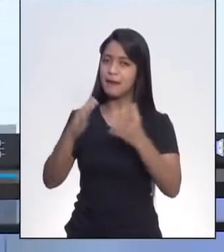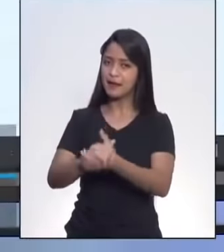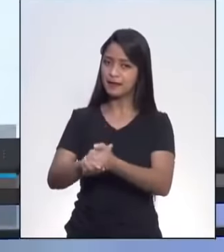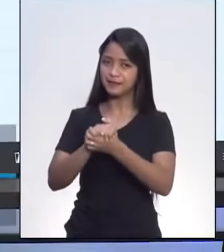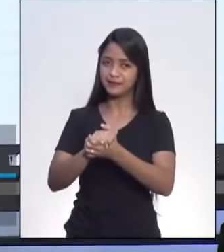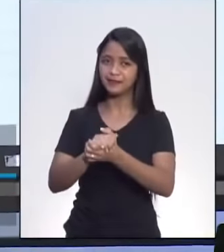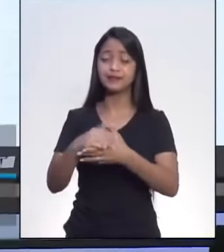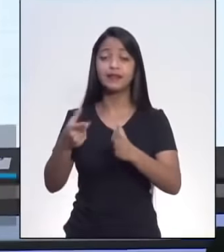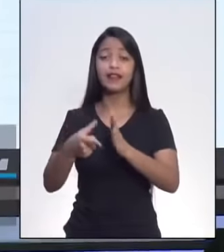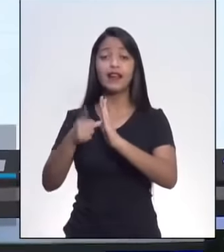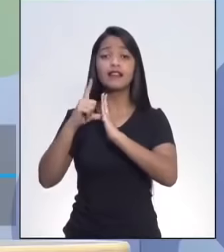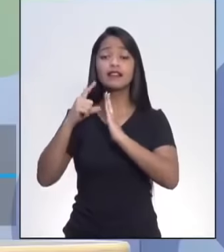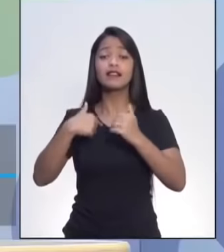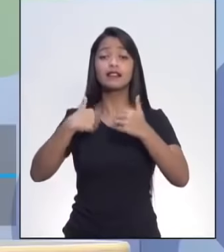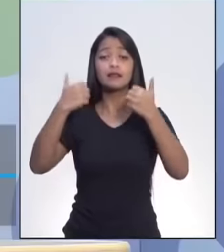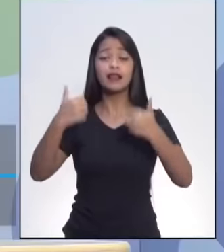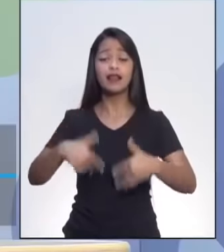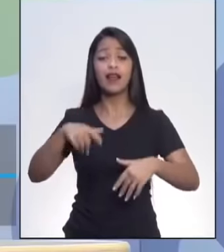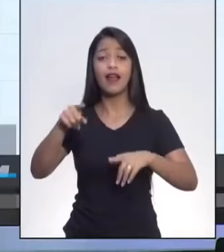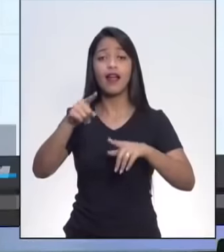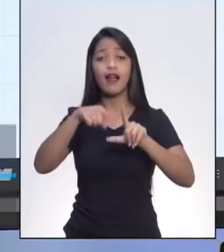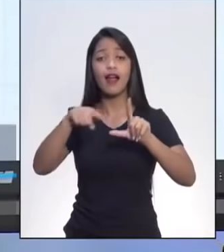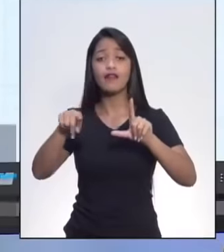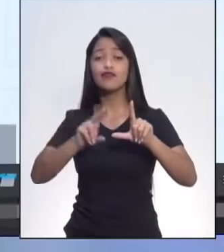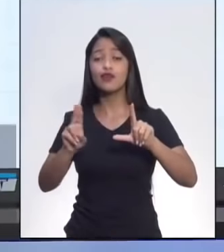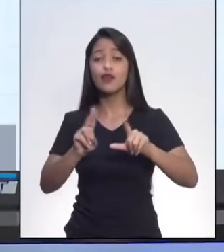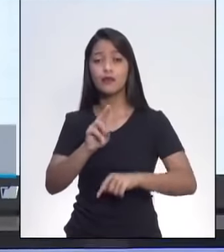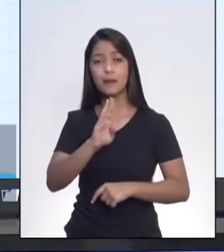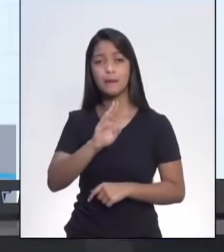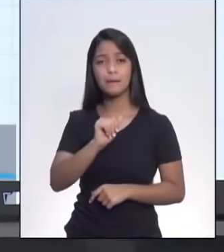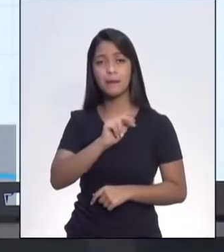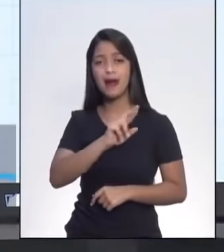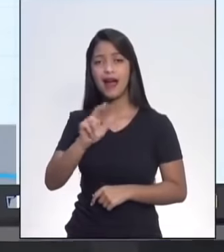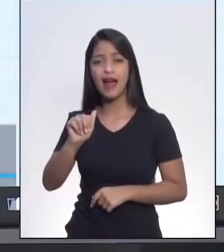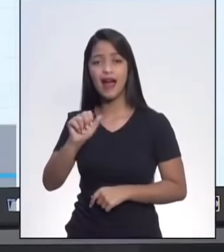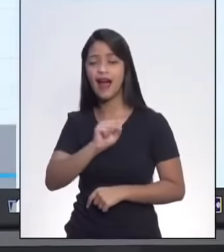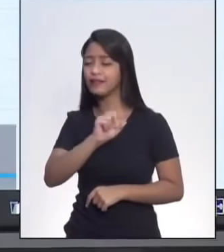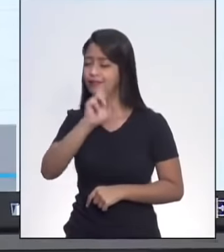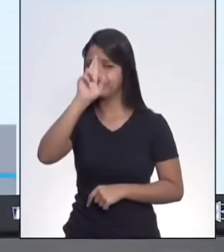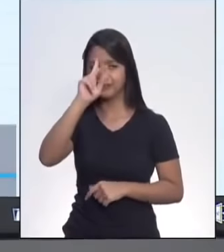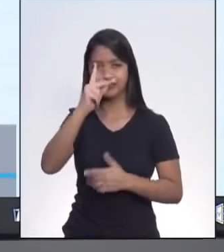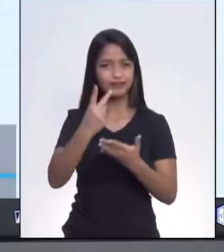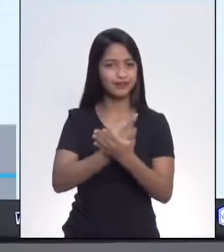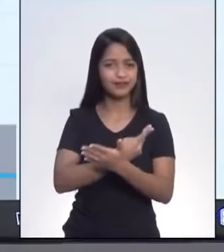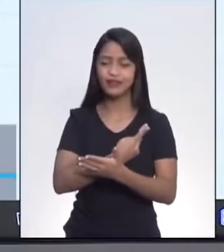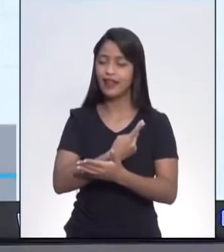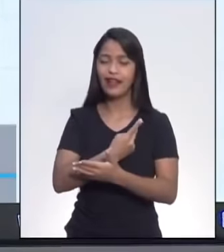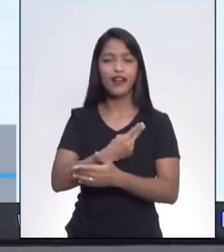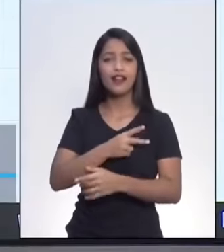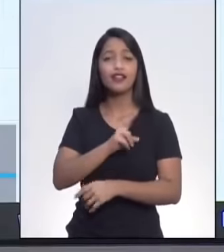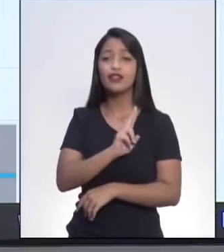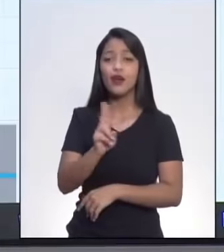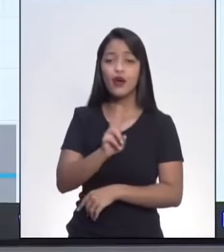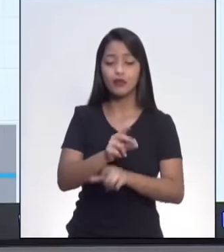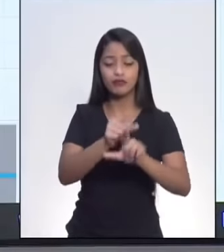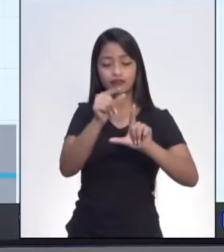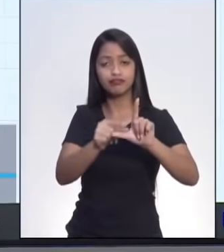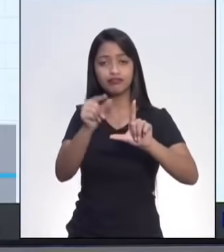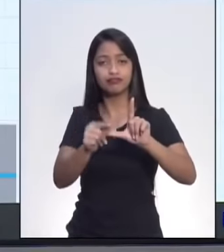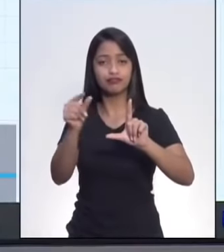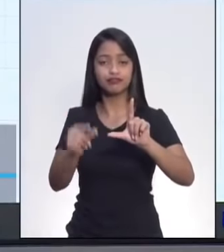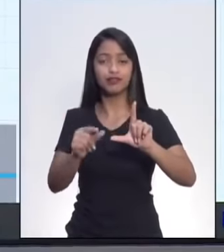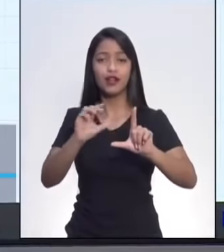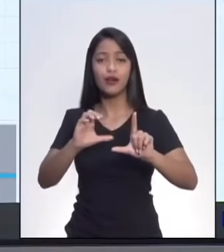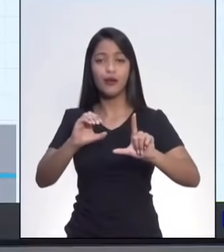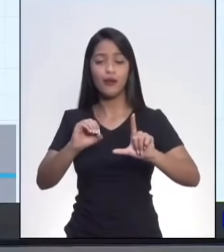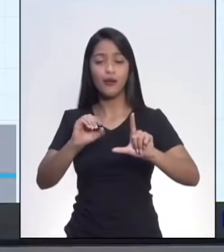gráfico de barras. Não é, não. Menti, é um gráfico de colunas, Não é tá, não. gente? Tá? Não é não. Então, é um gráfico de colunas,